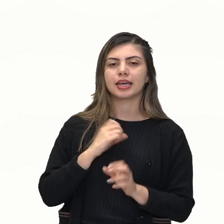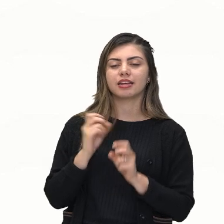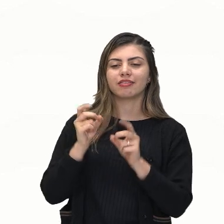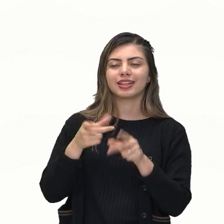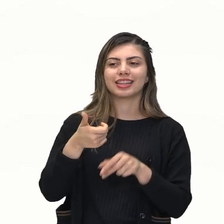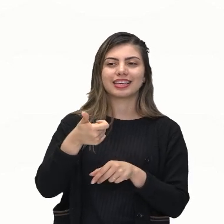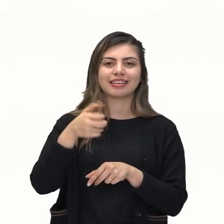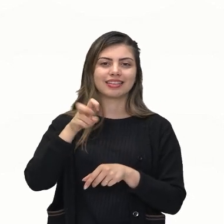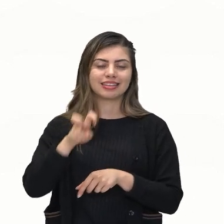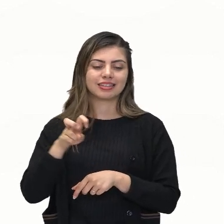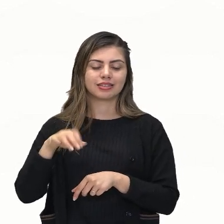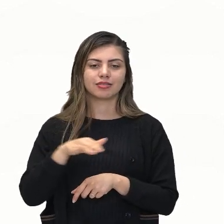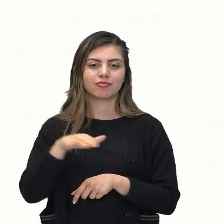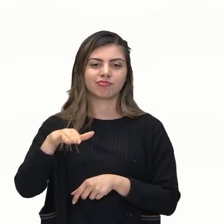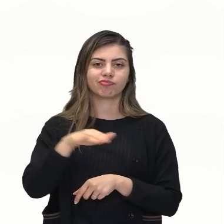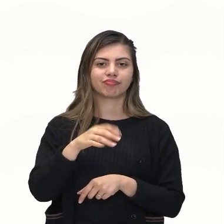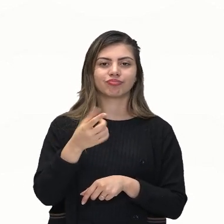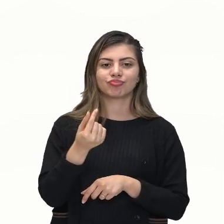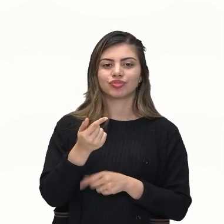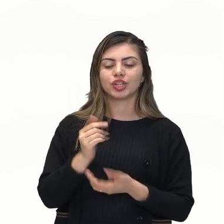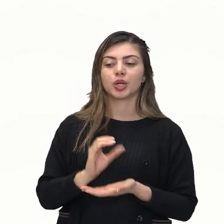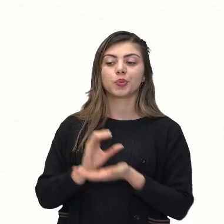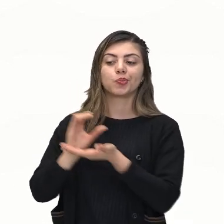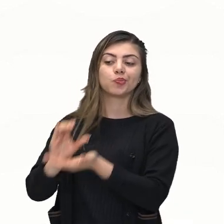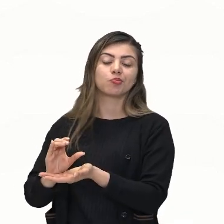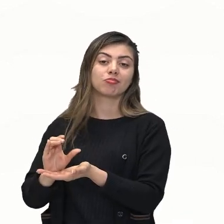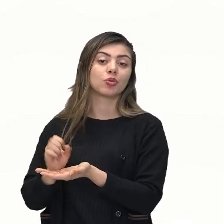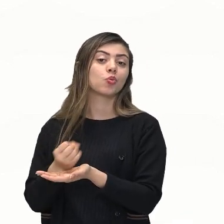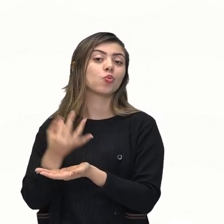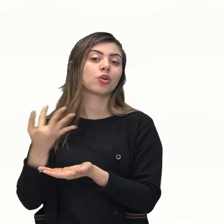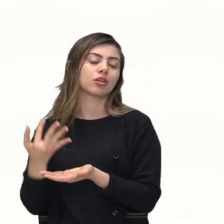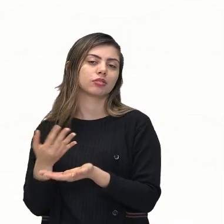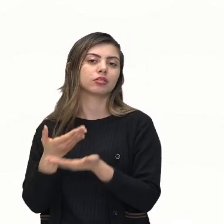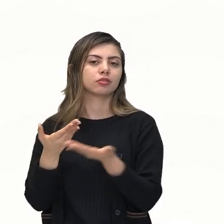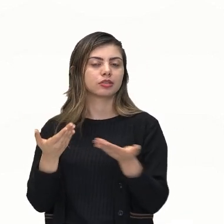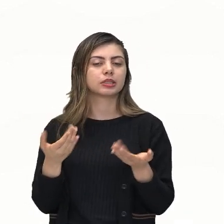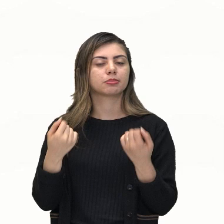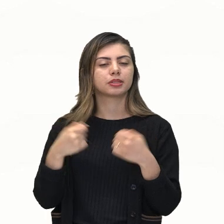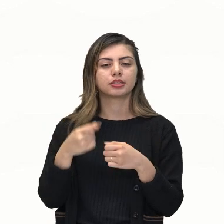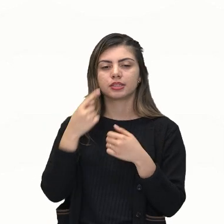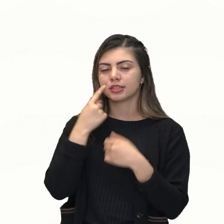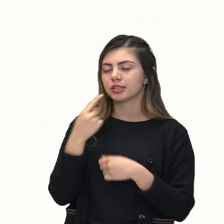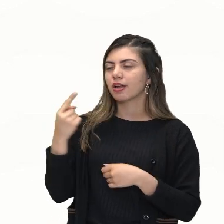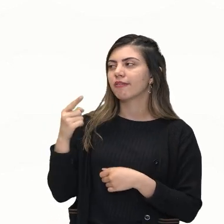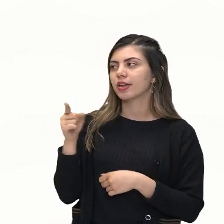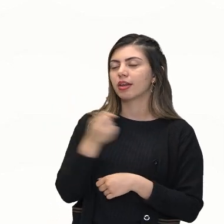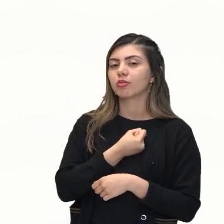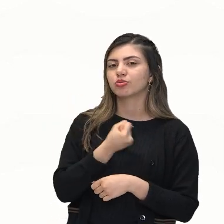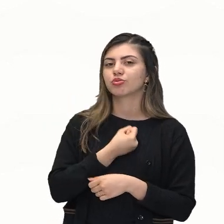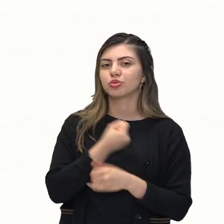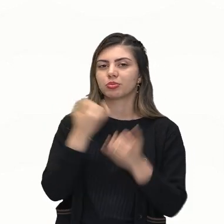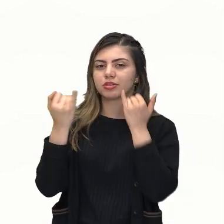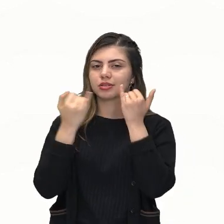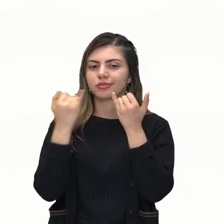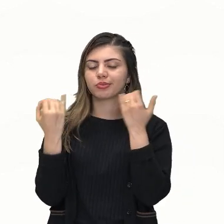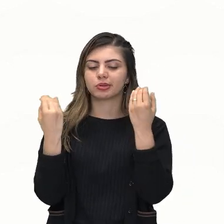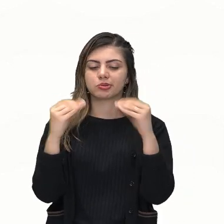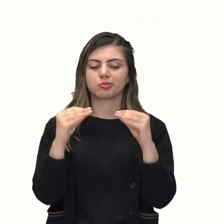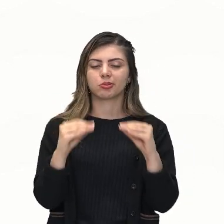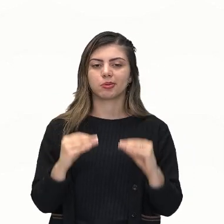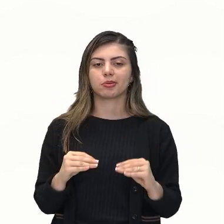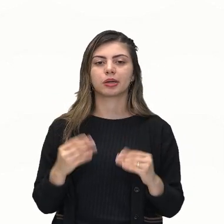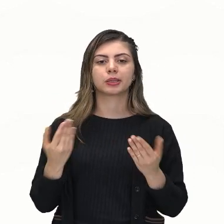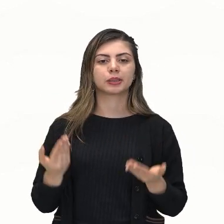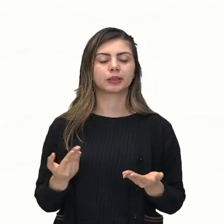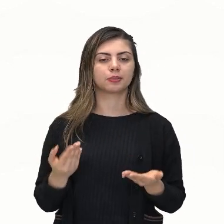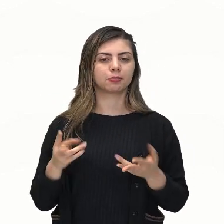tá? Então, você sempre tem que verificar os valores na hora de montar a proporção. Ou seja, aqui